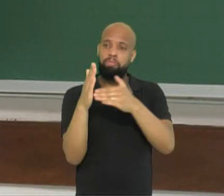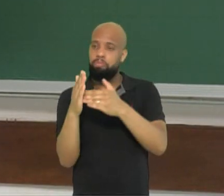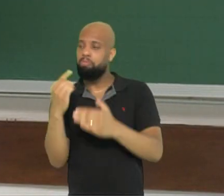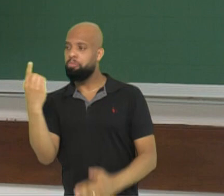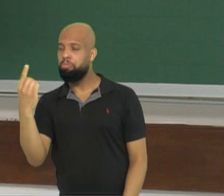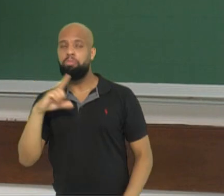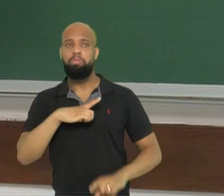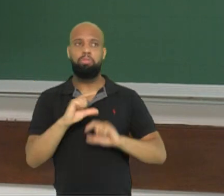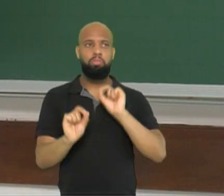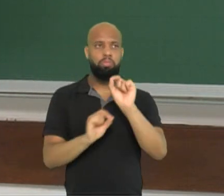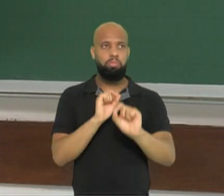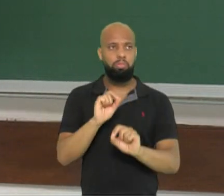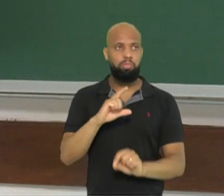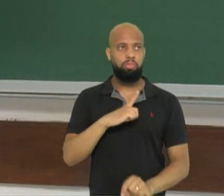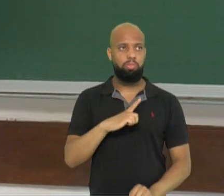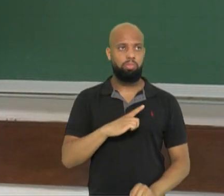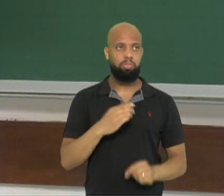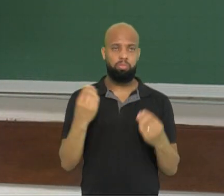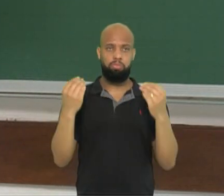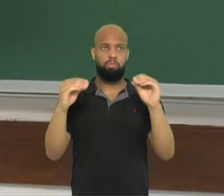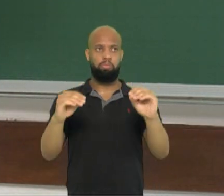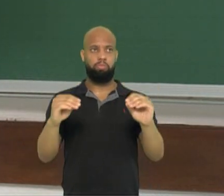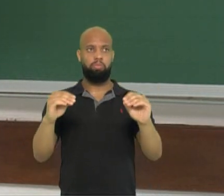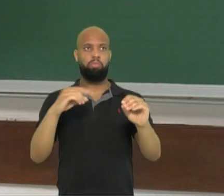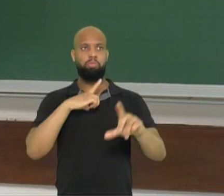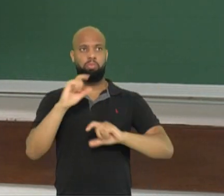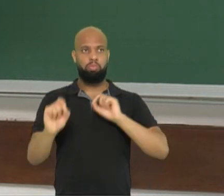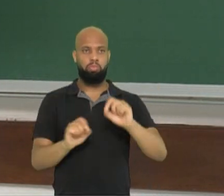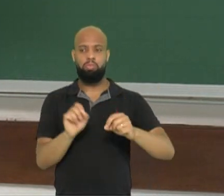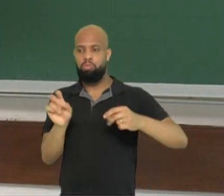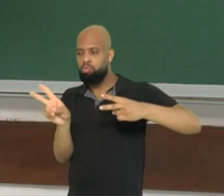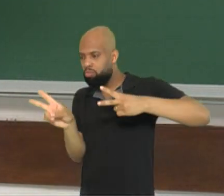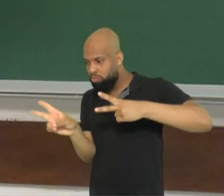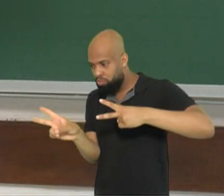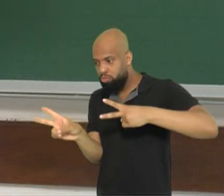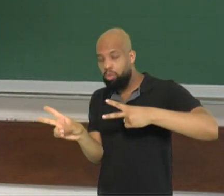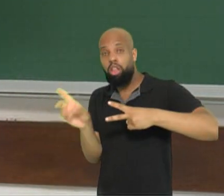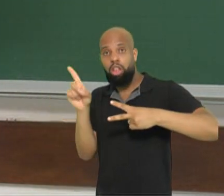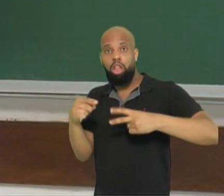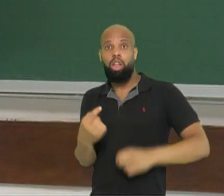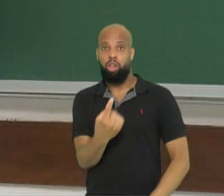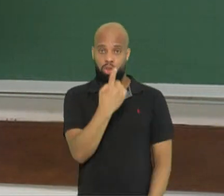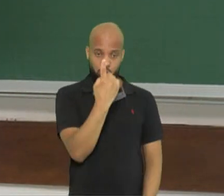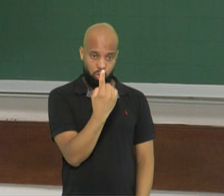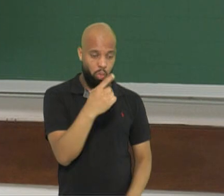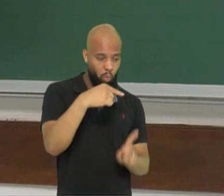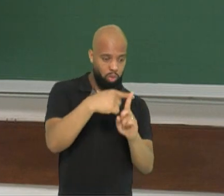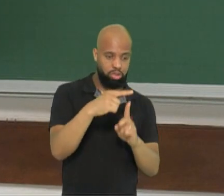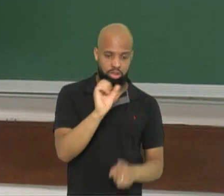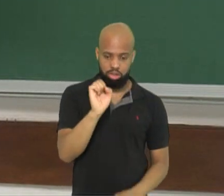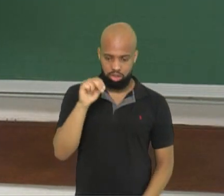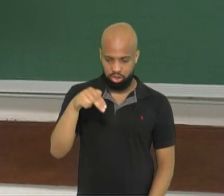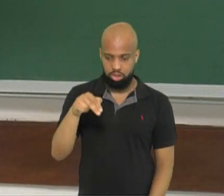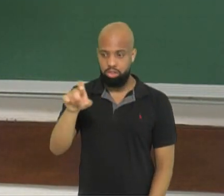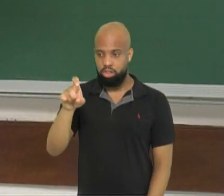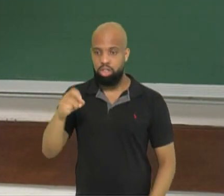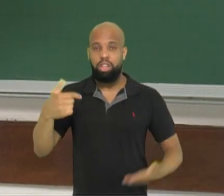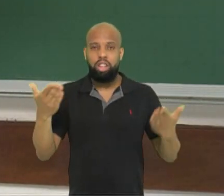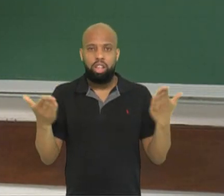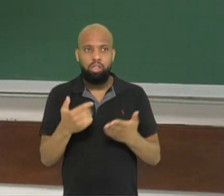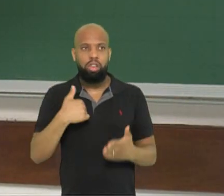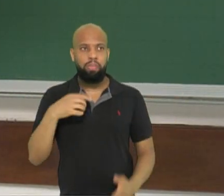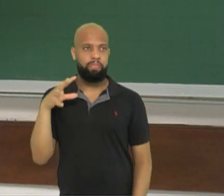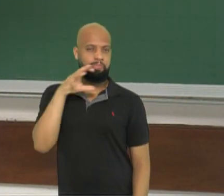aqui, coloco a determinação que pede ali, que é 1 mais seno de x, tá? Nesse exercício, a professora foi um pouquinho